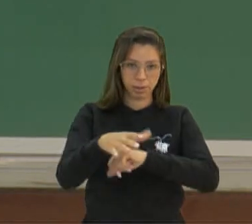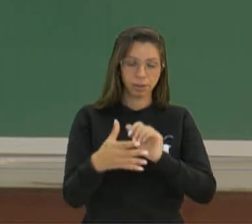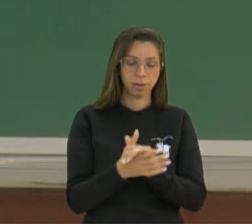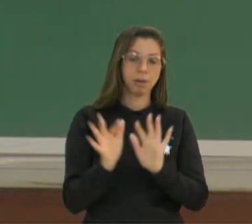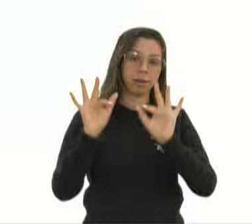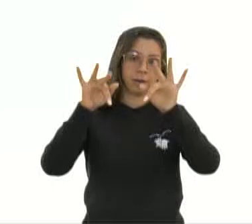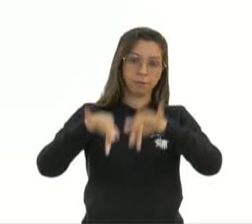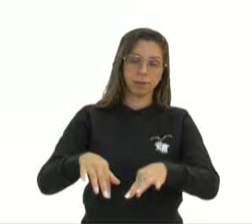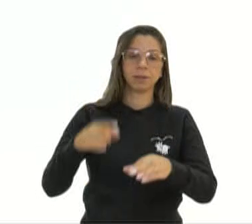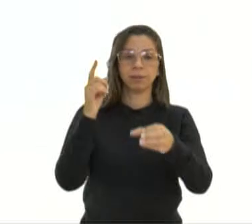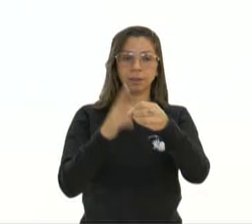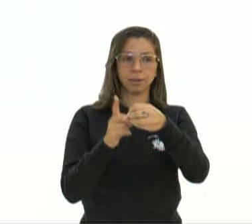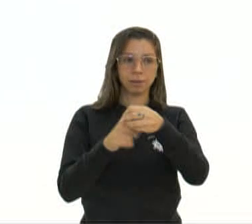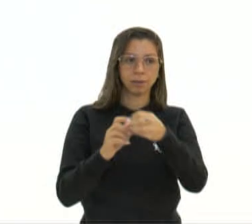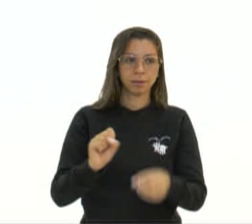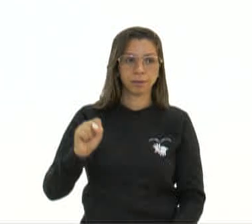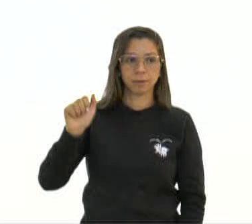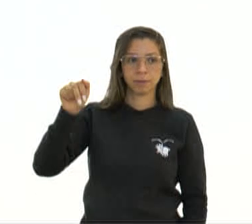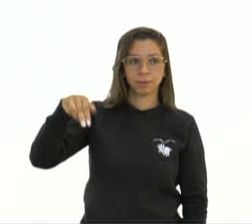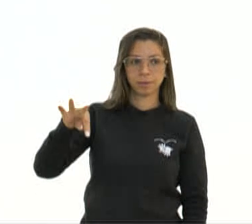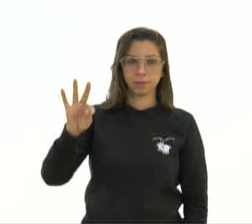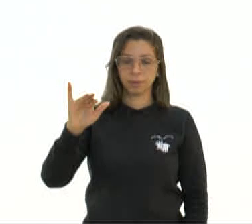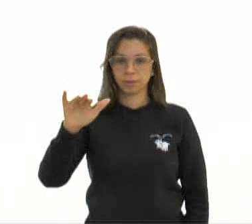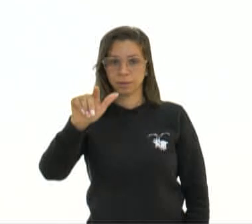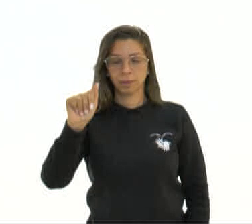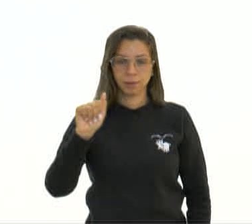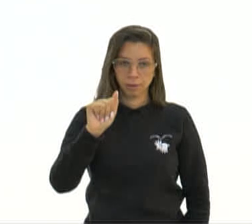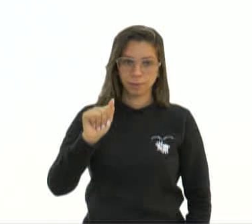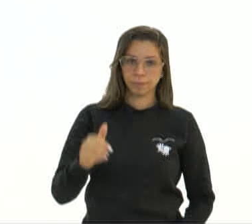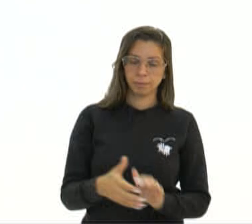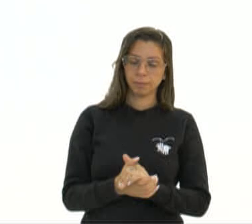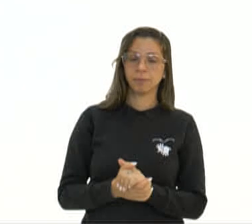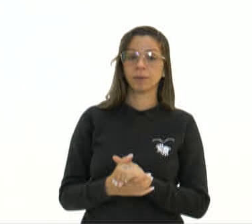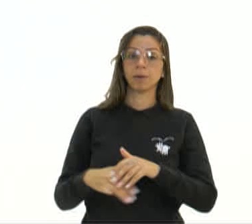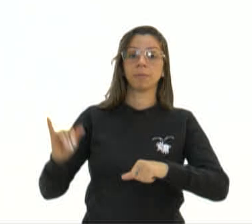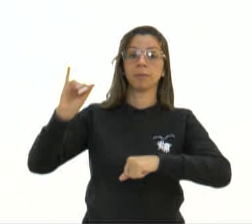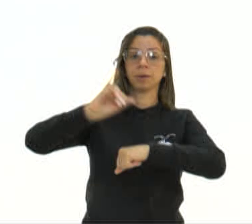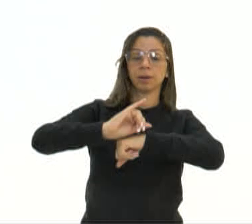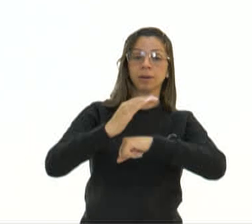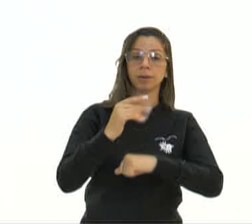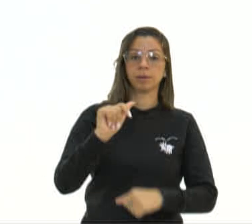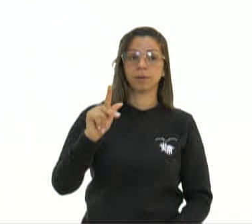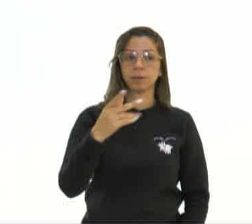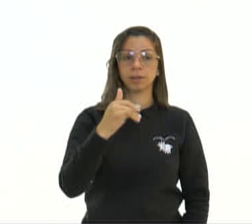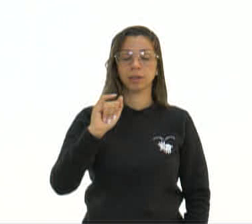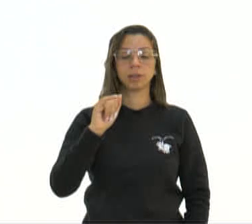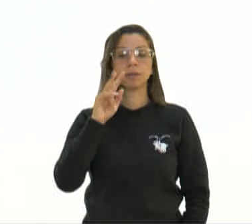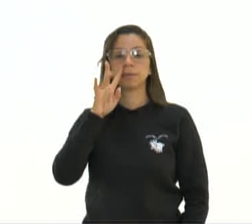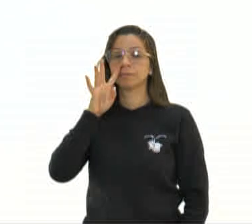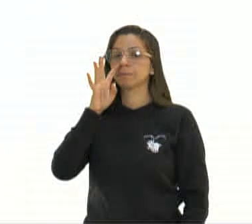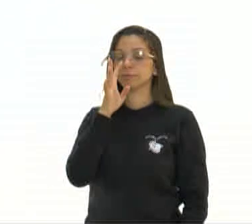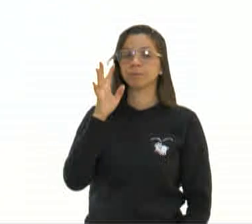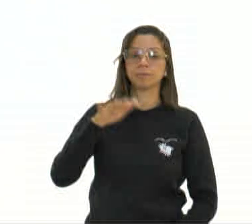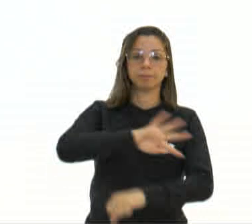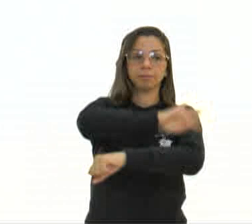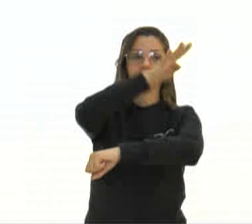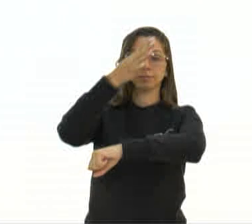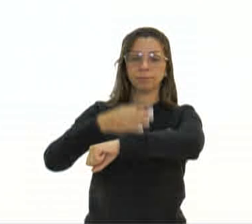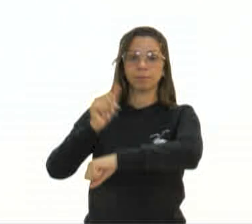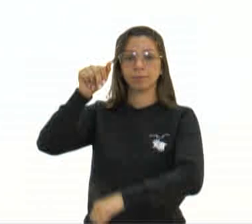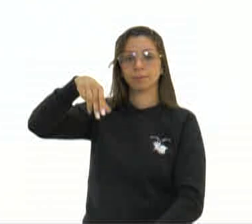que é a cidade de Santiago, a capital do Chile, uma cidade com vista para a Cordilheira dos Andes, uma cidade